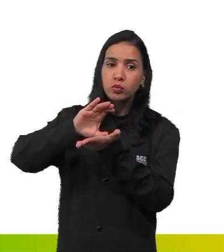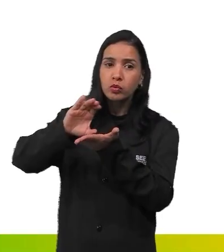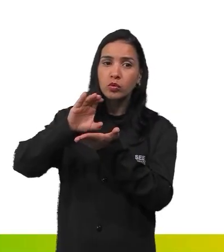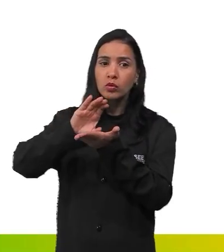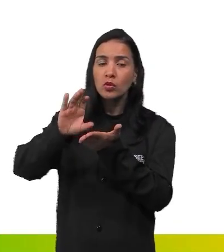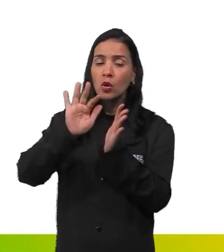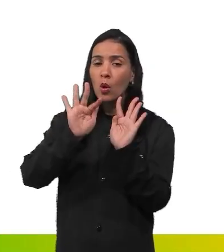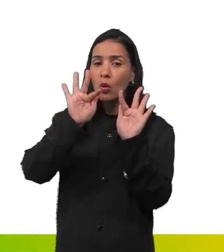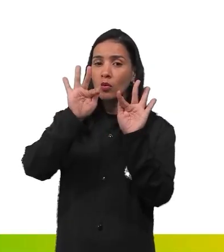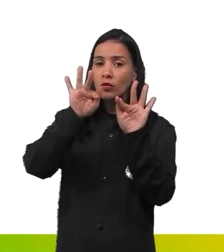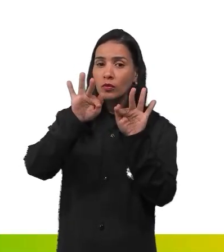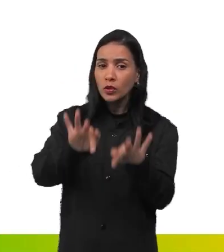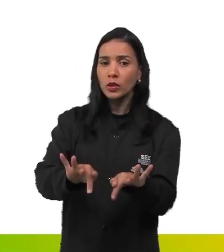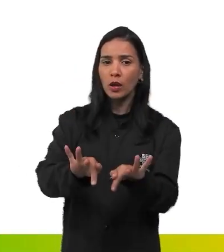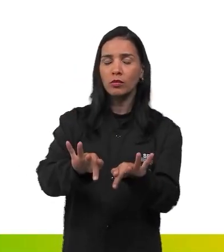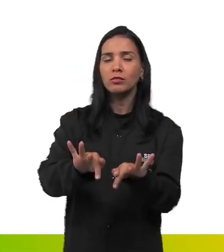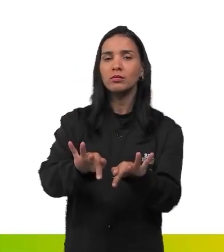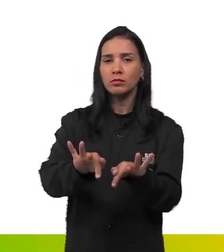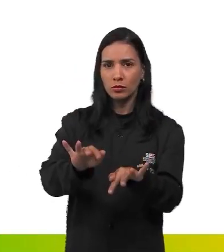após 12 meses?